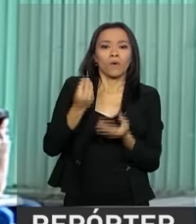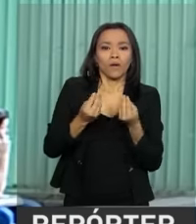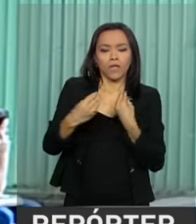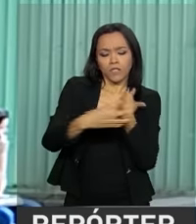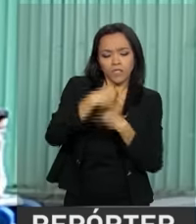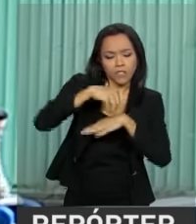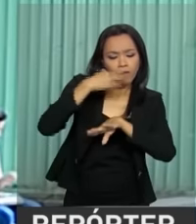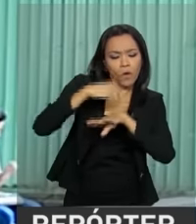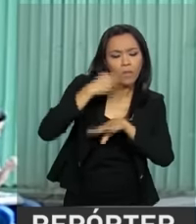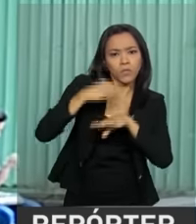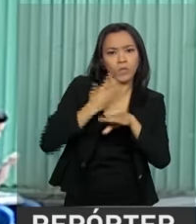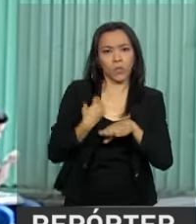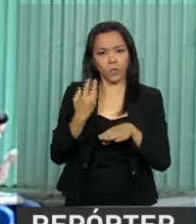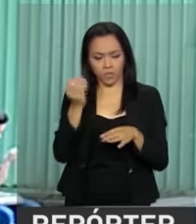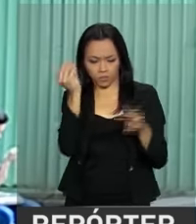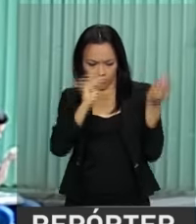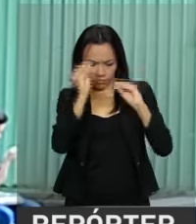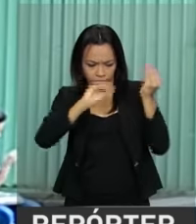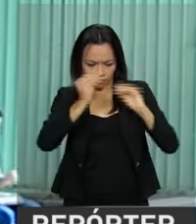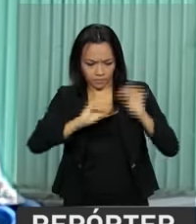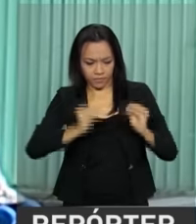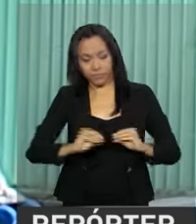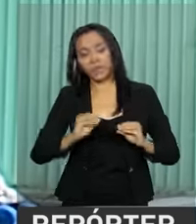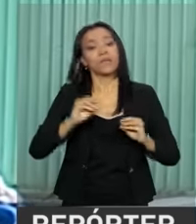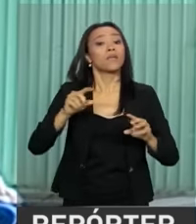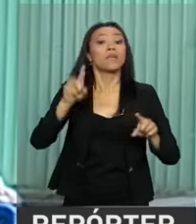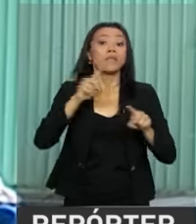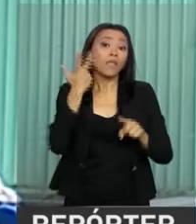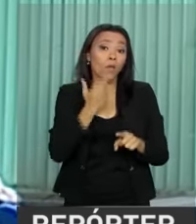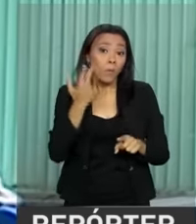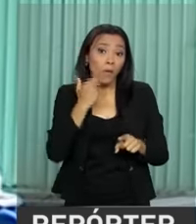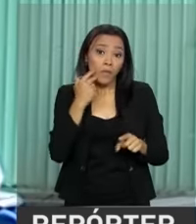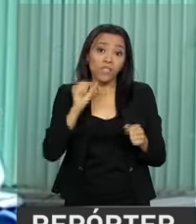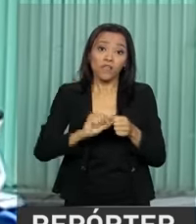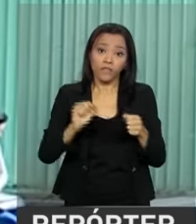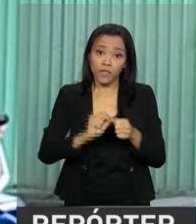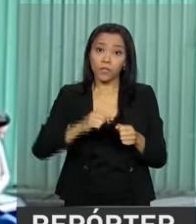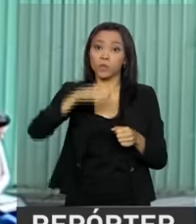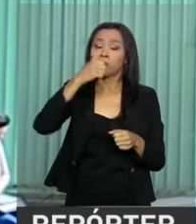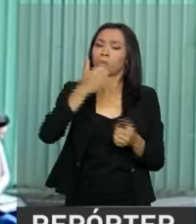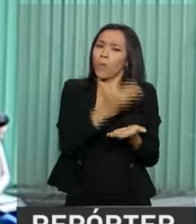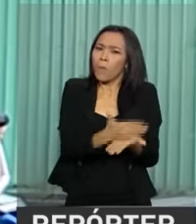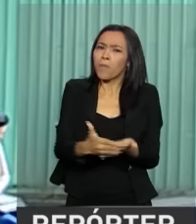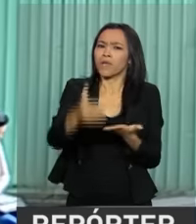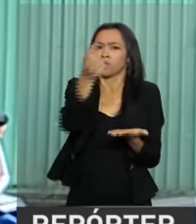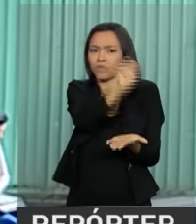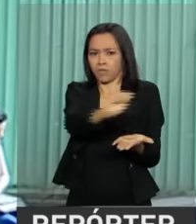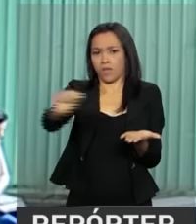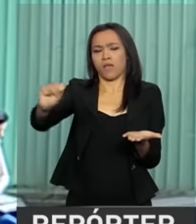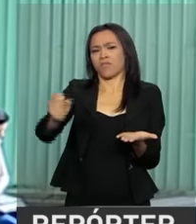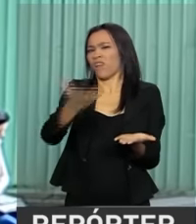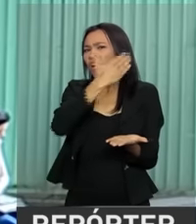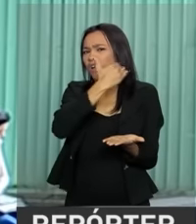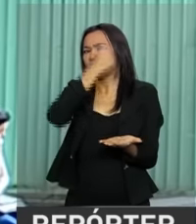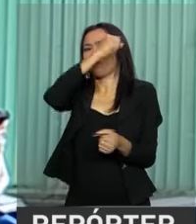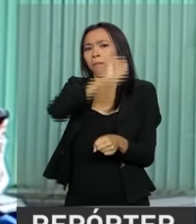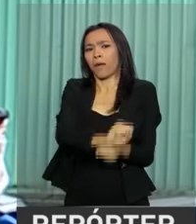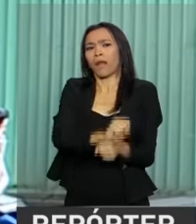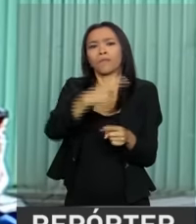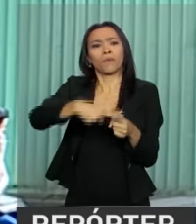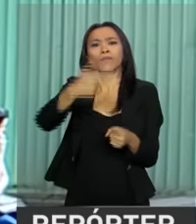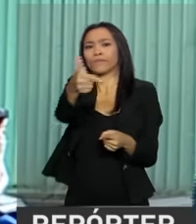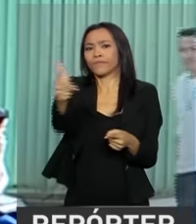informações os aditamentos que são feitos normalmente no início do semestre estavam parados por falta de